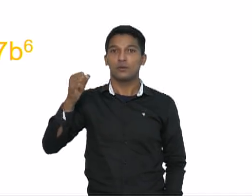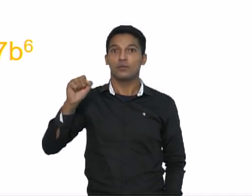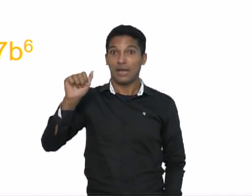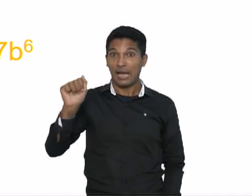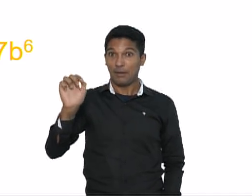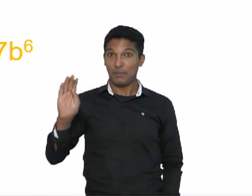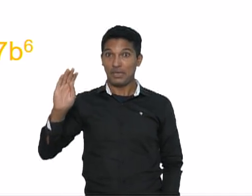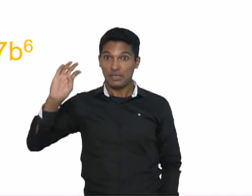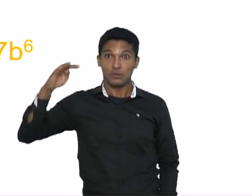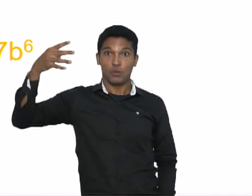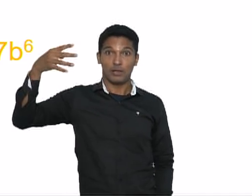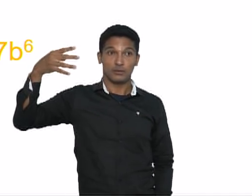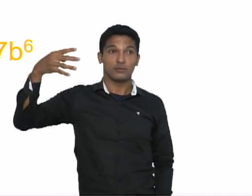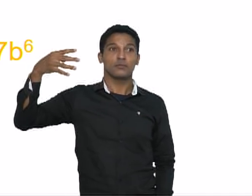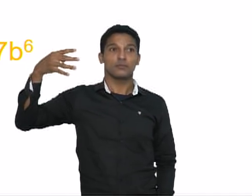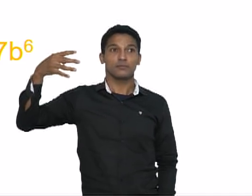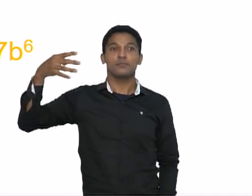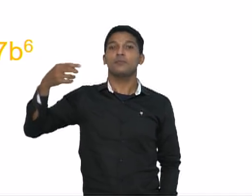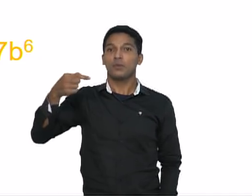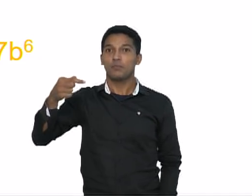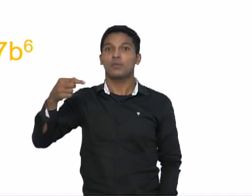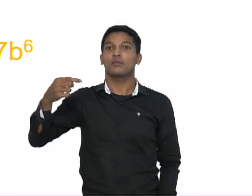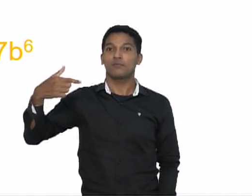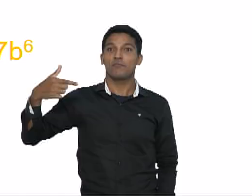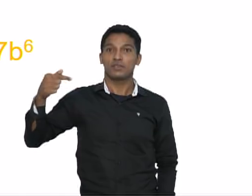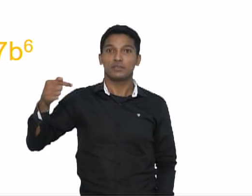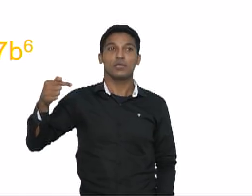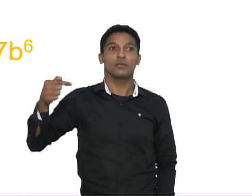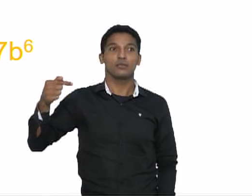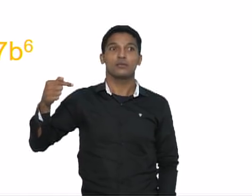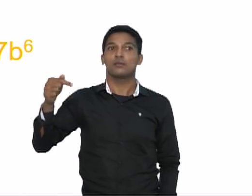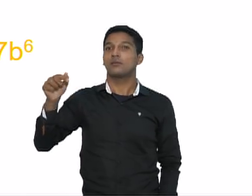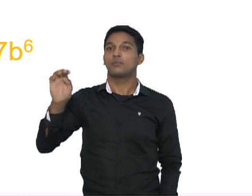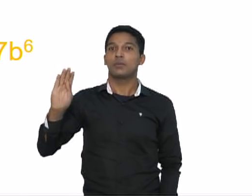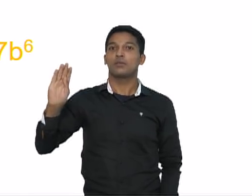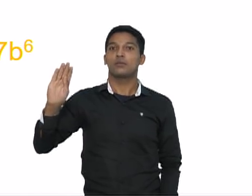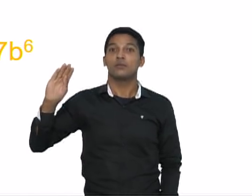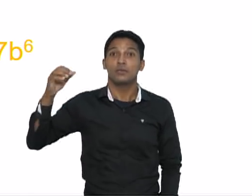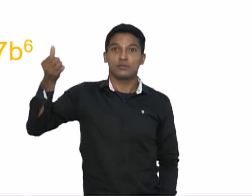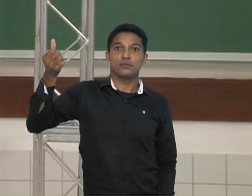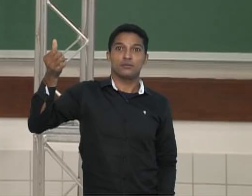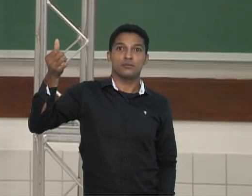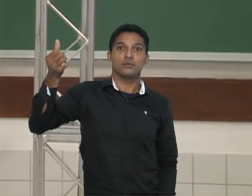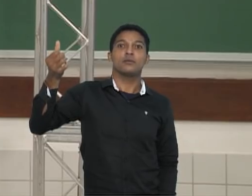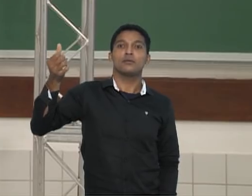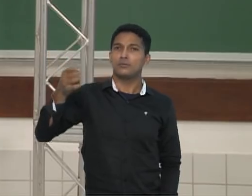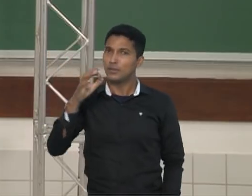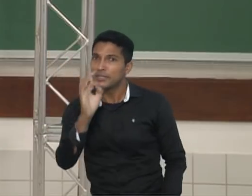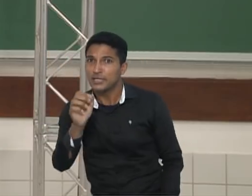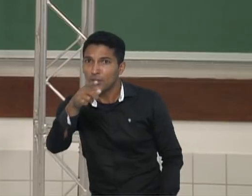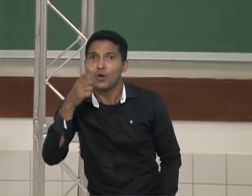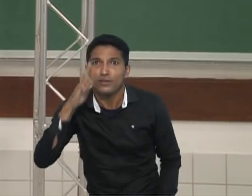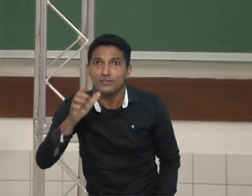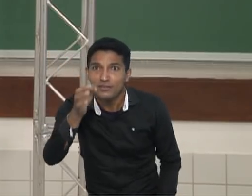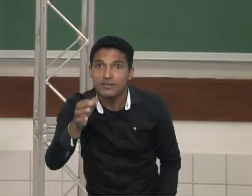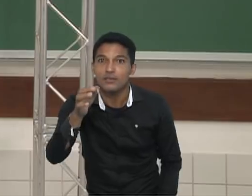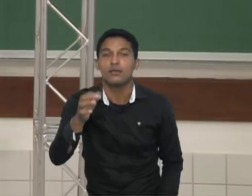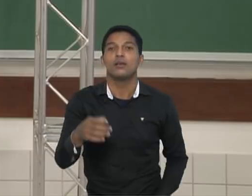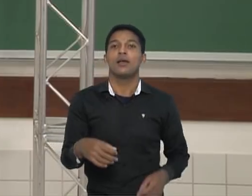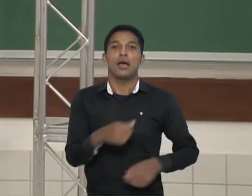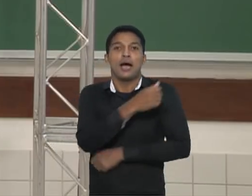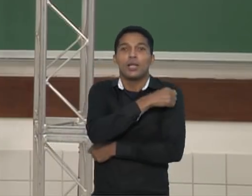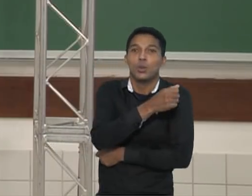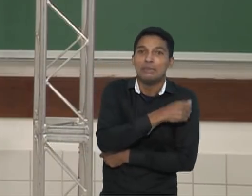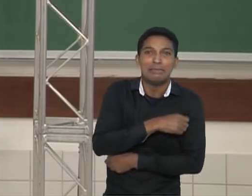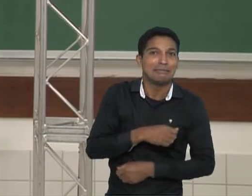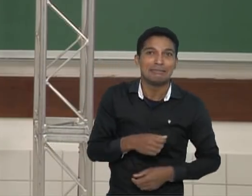108ab à quarta e menos 27b à sexta. Acertaram? Quem não